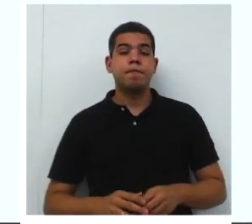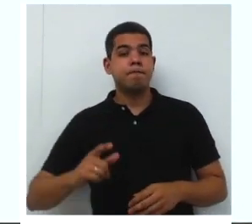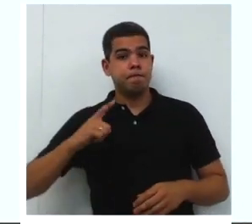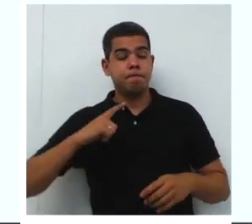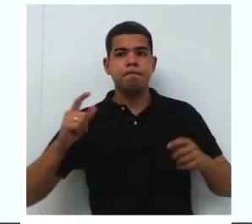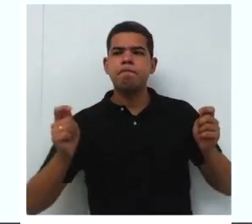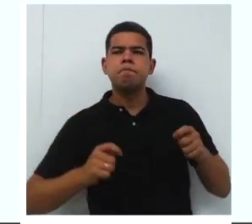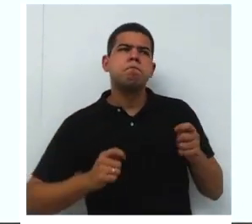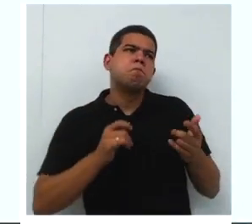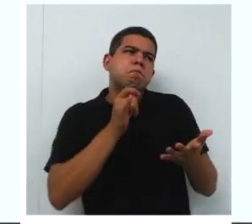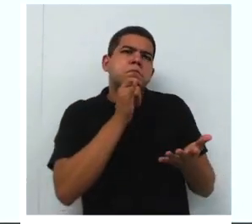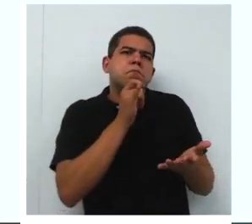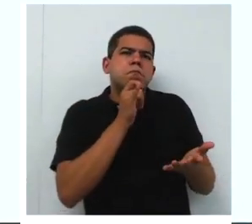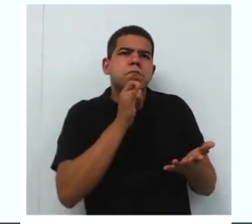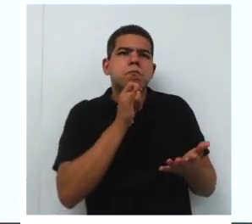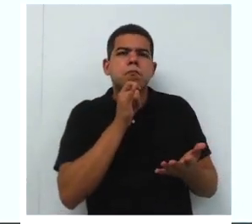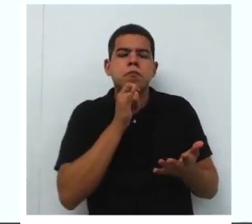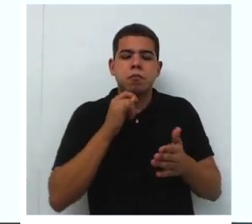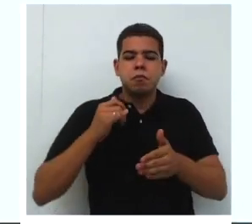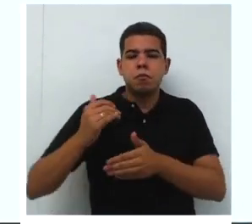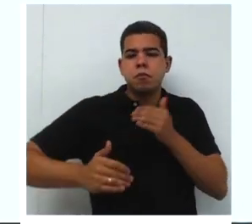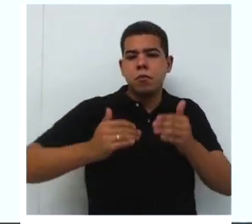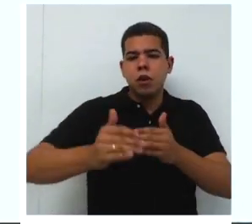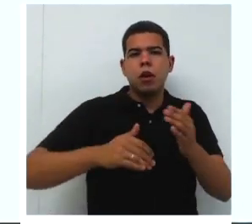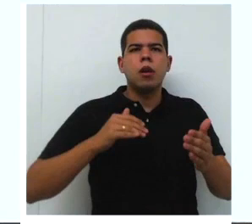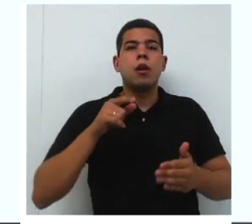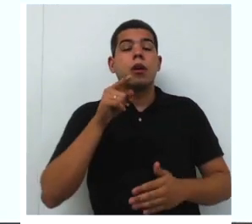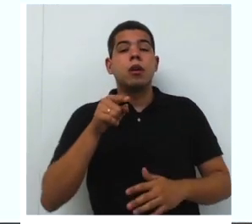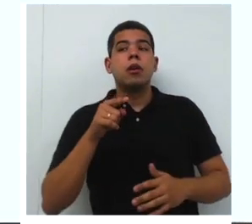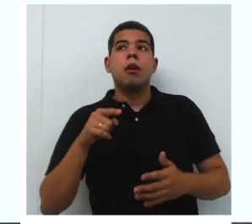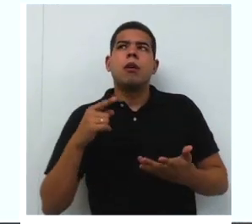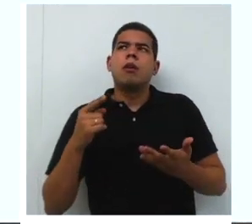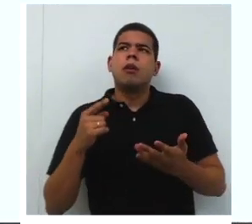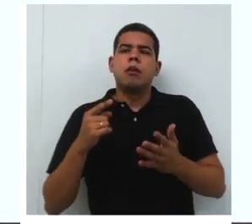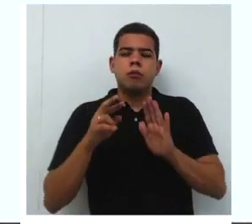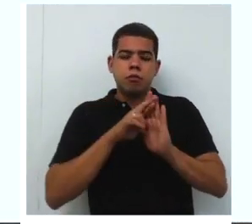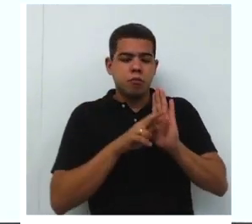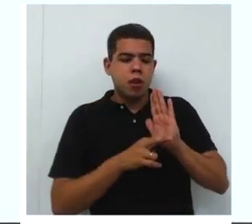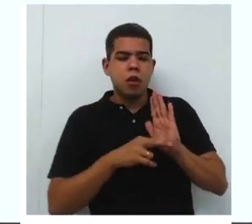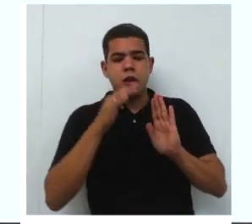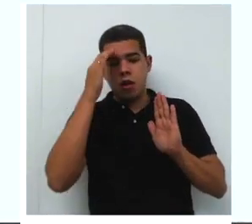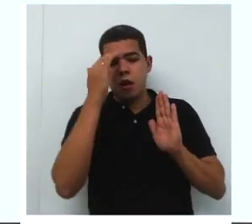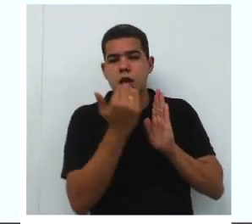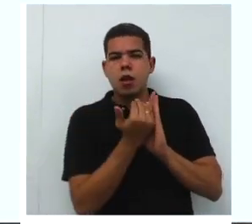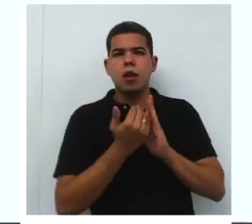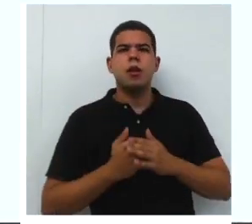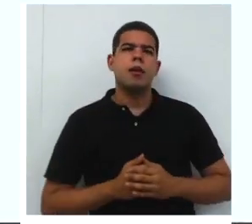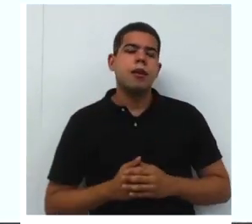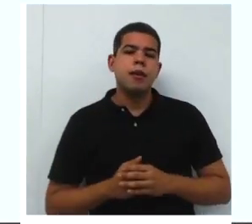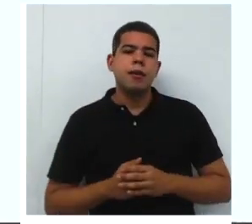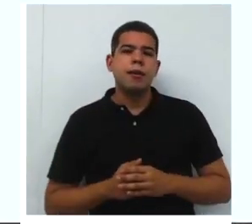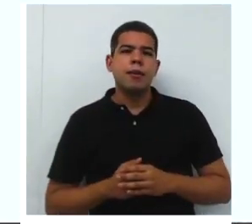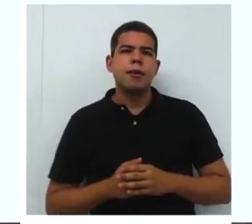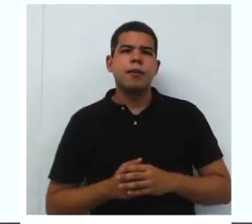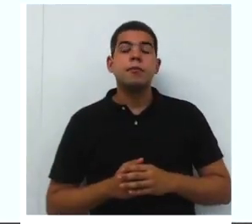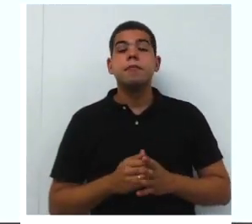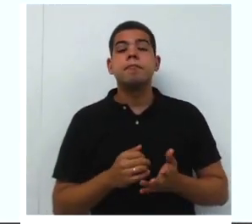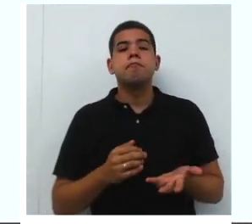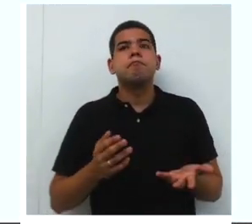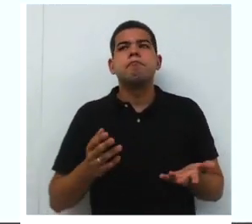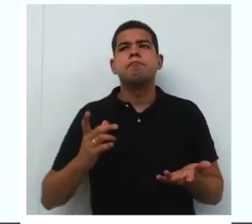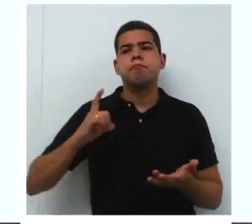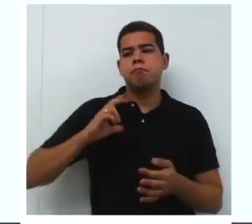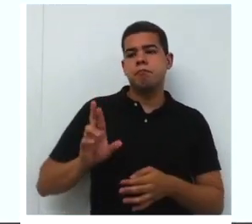você a partir do segmento de você cumprir essa regra que é está acompanhada, como nesse